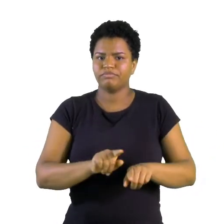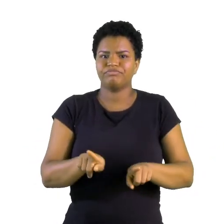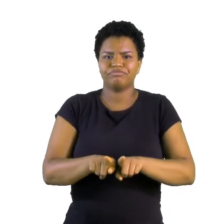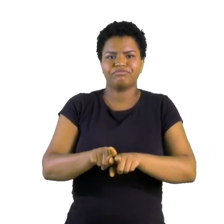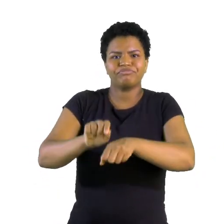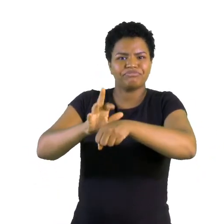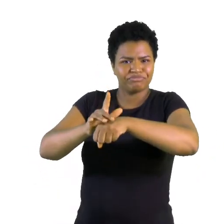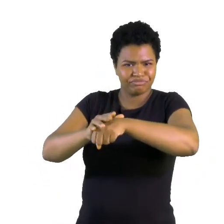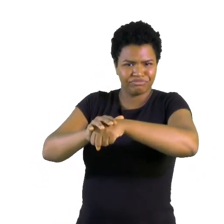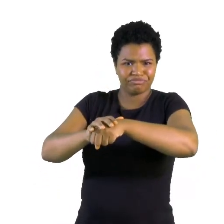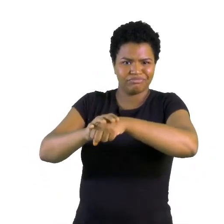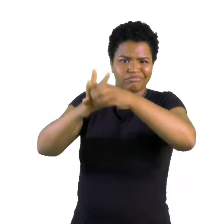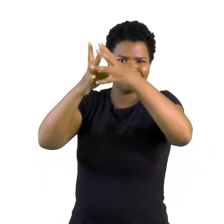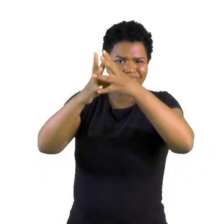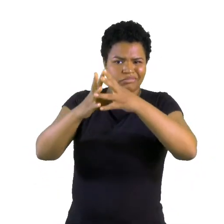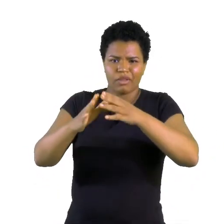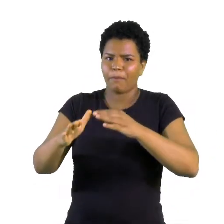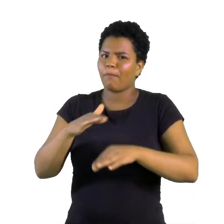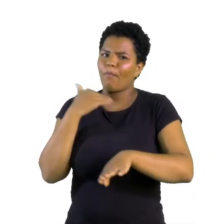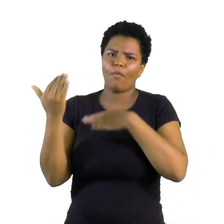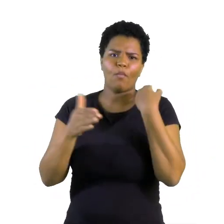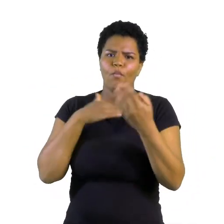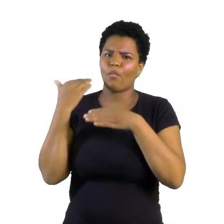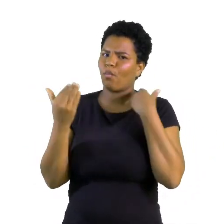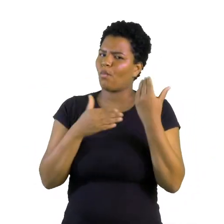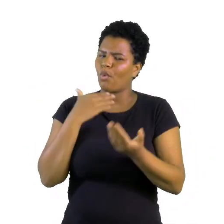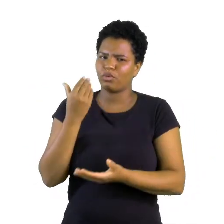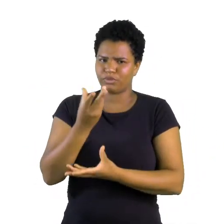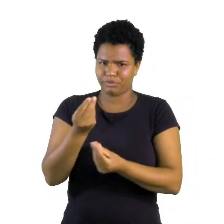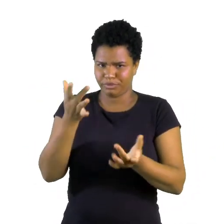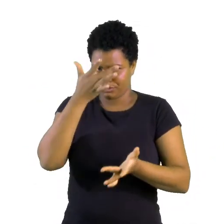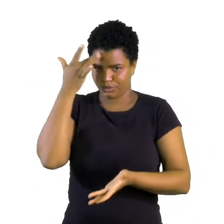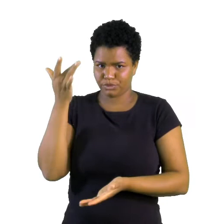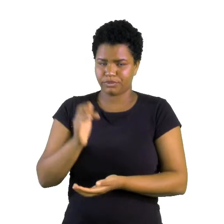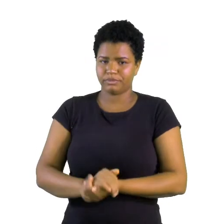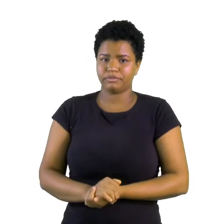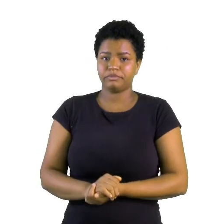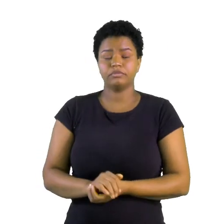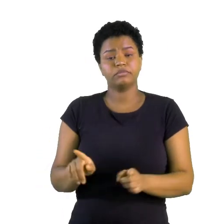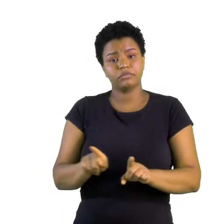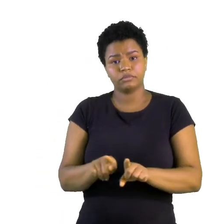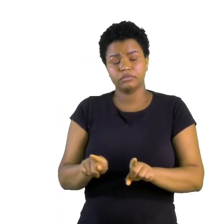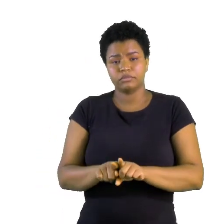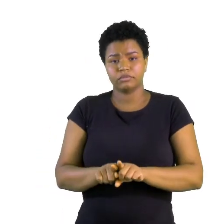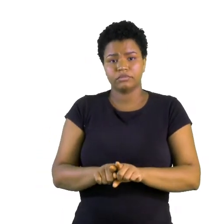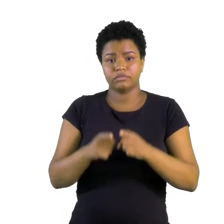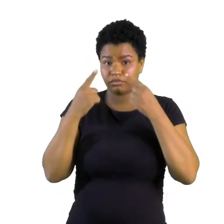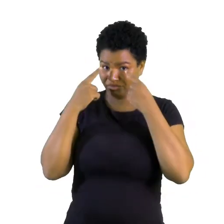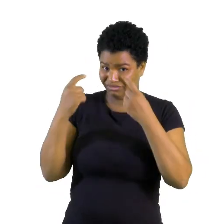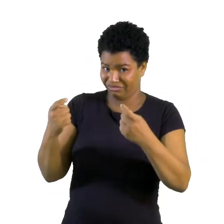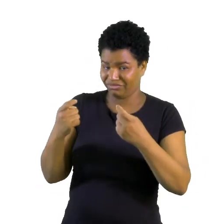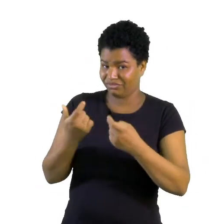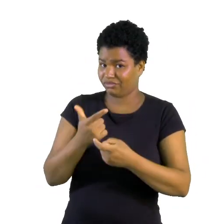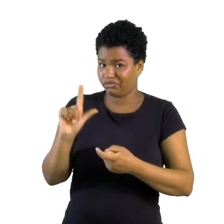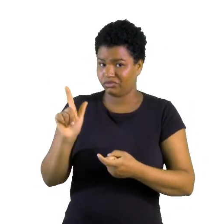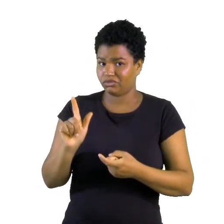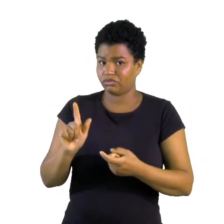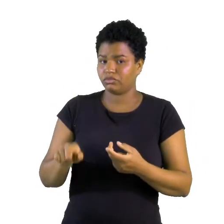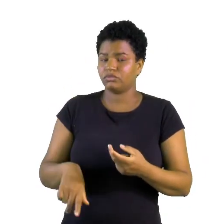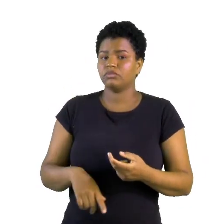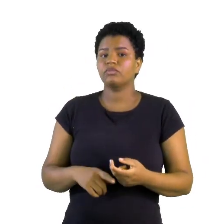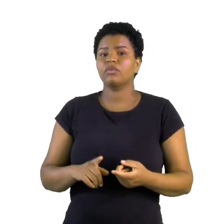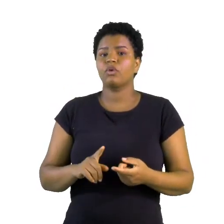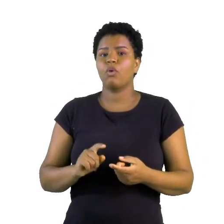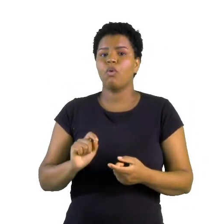também, né, dizimaram milhares de indígenas durante aquele período. E outra face também da violência foi a imposição